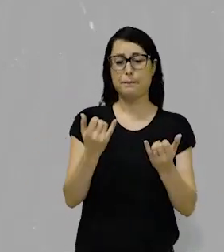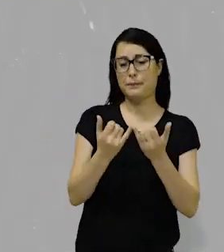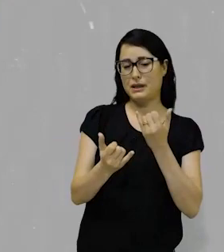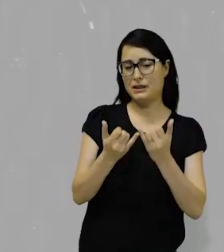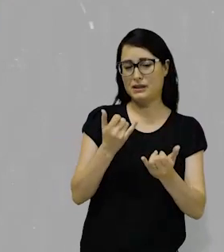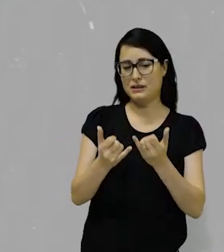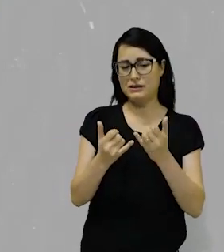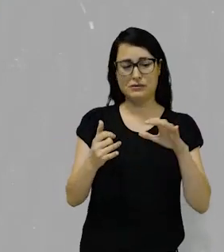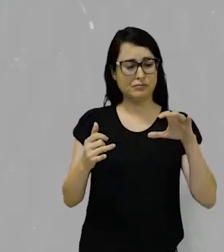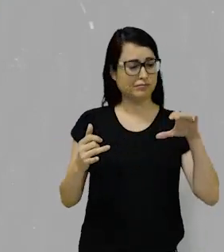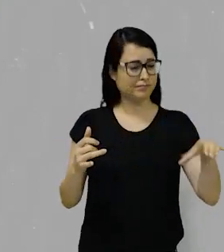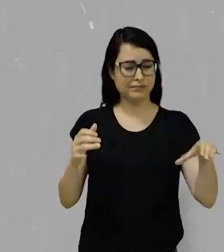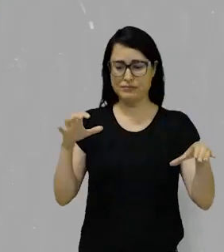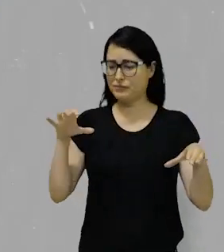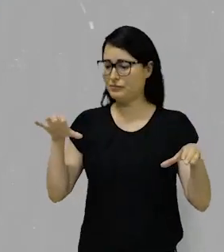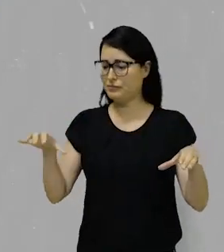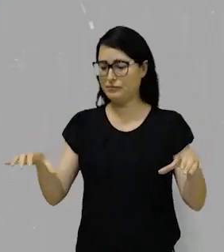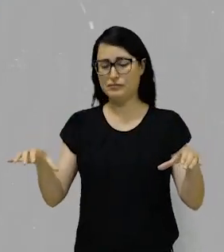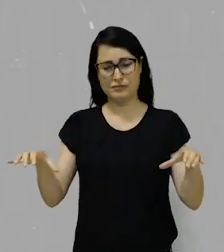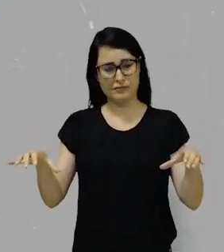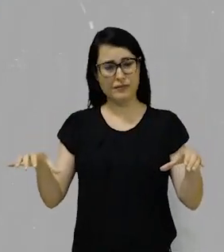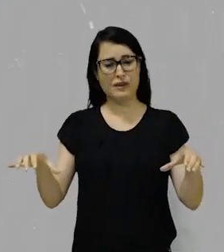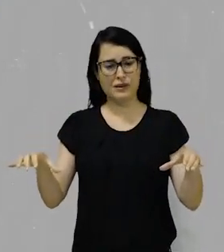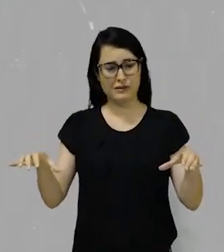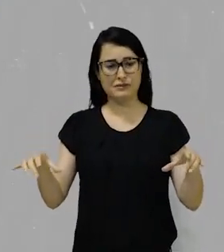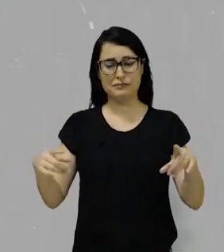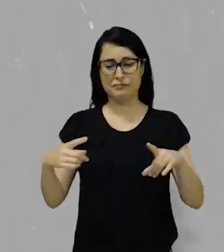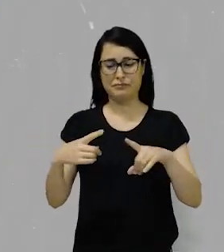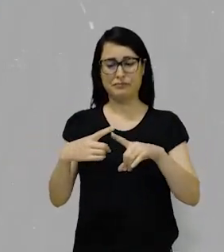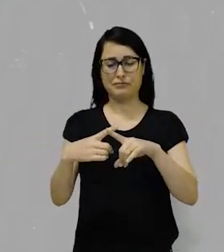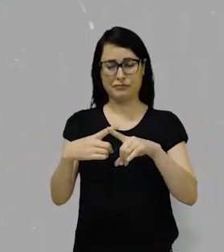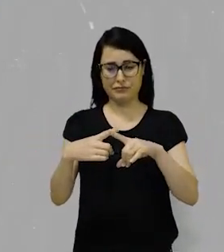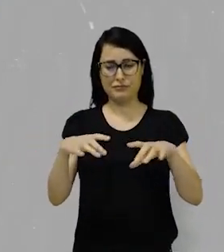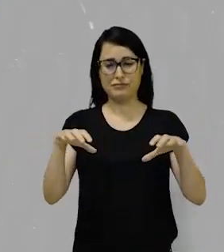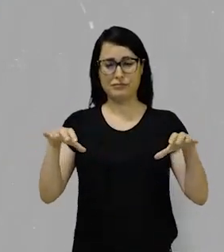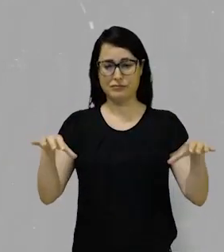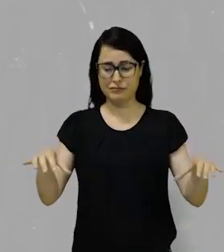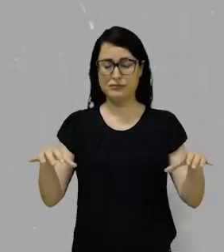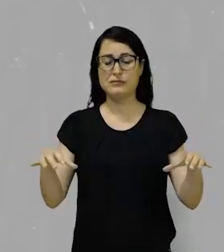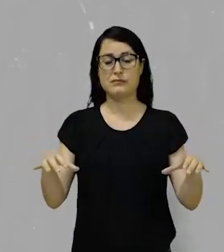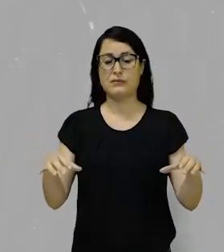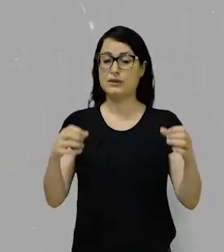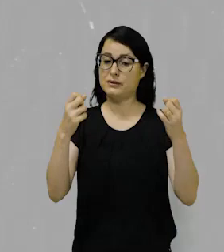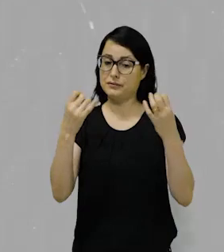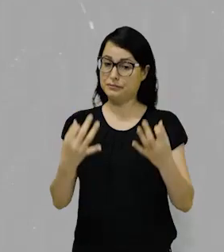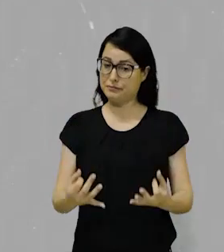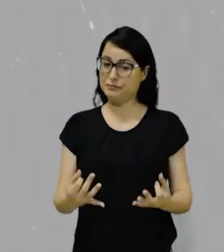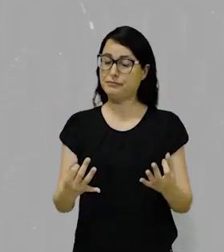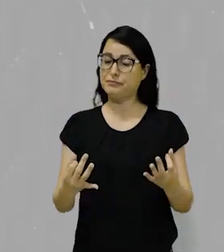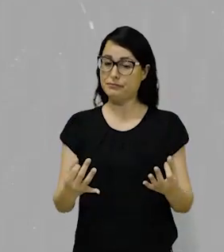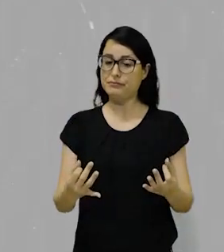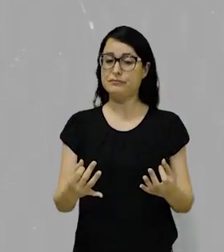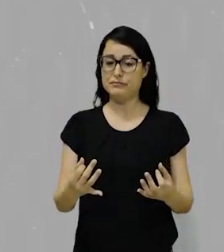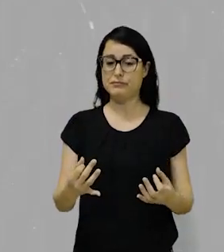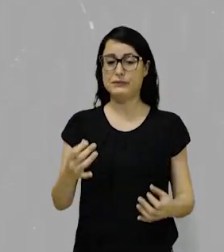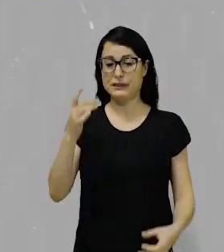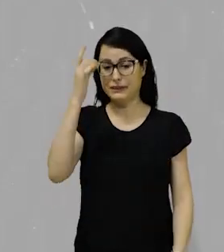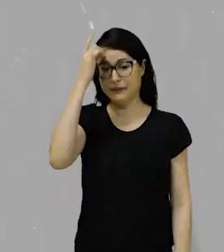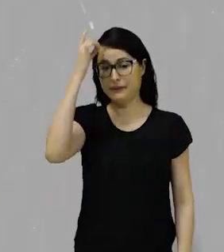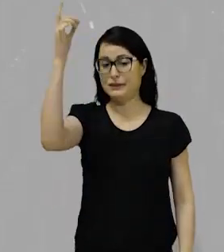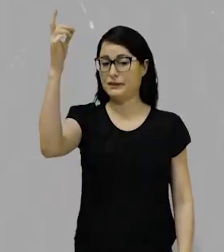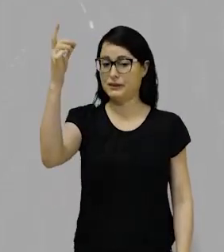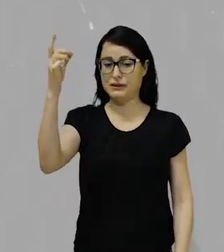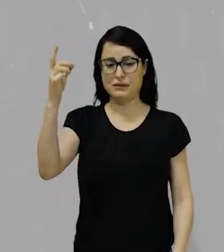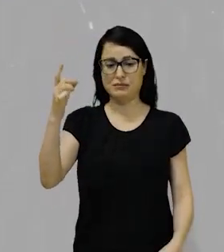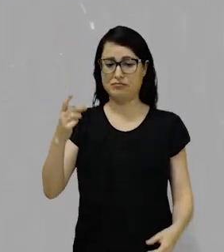campos estavam em lados opostos, né? Antagônicos. Eu já te digo bem aqui, essa ideia ela já caiu